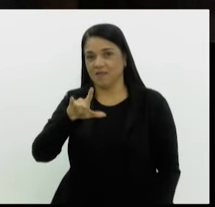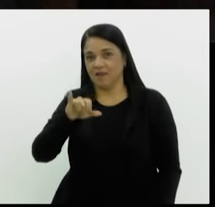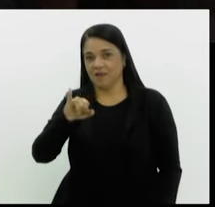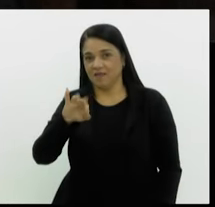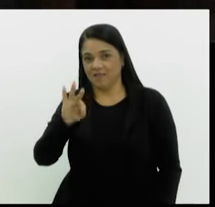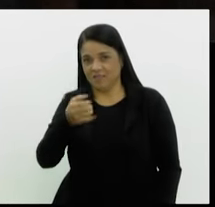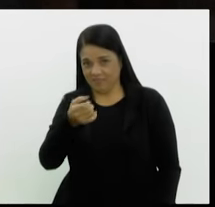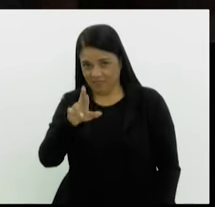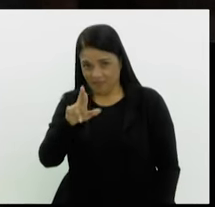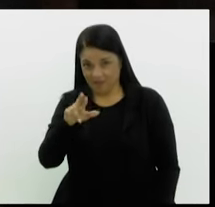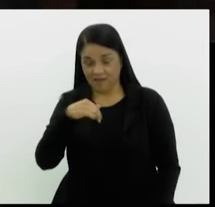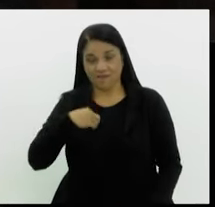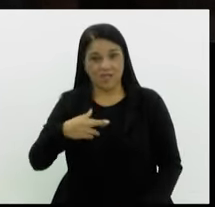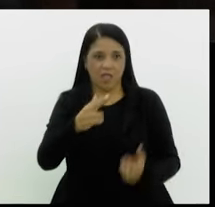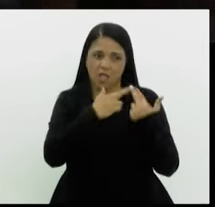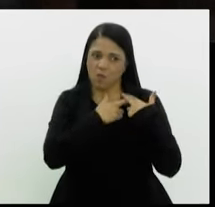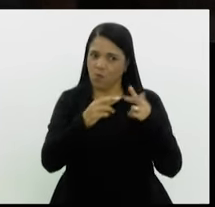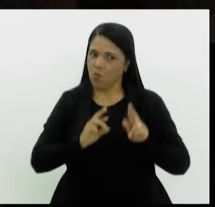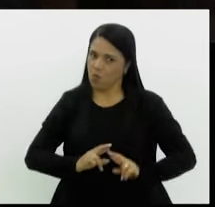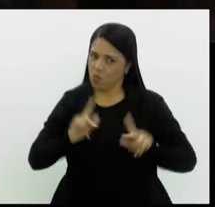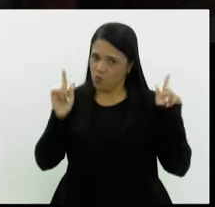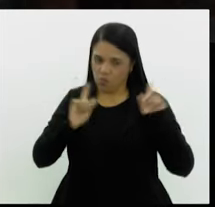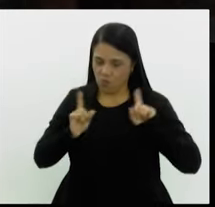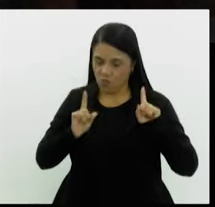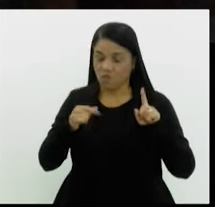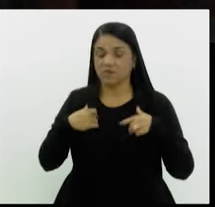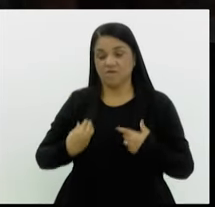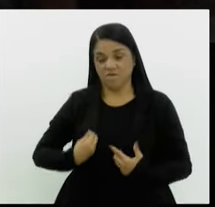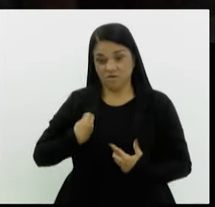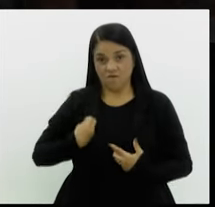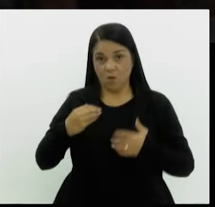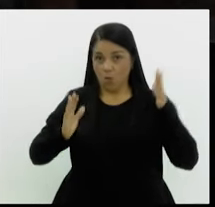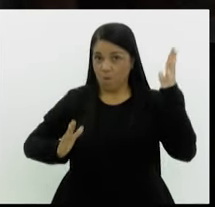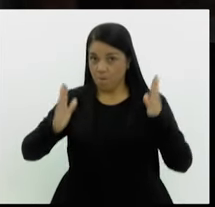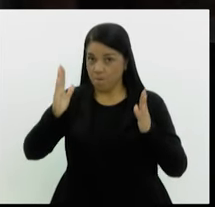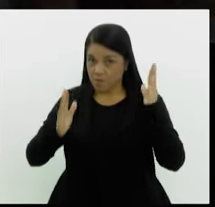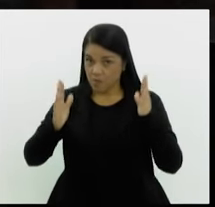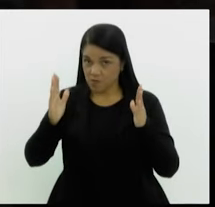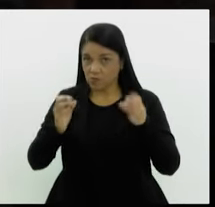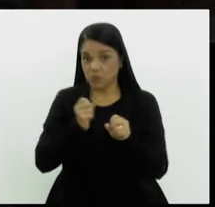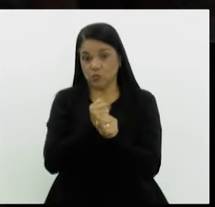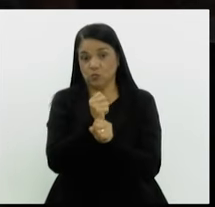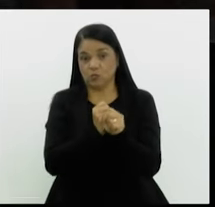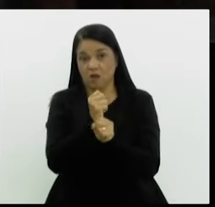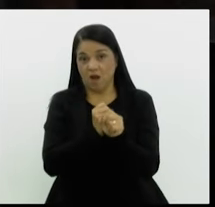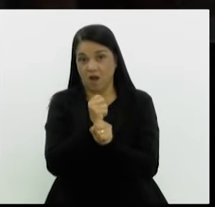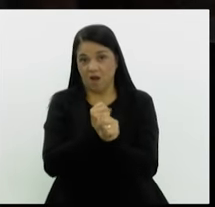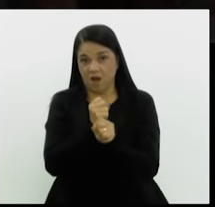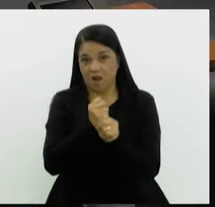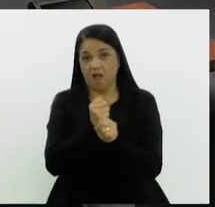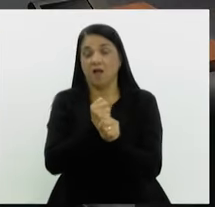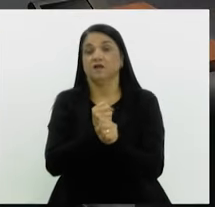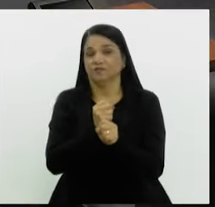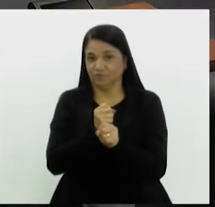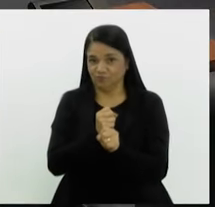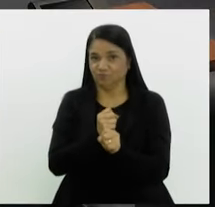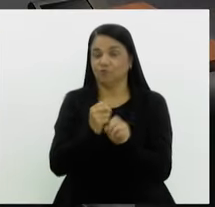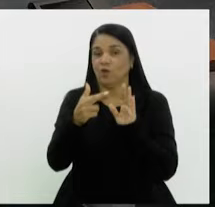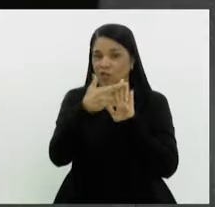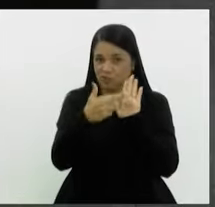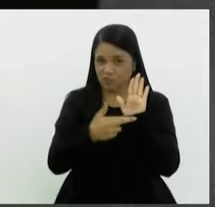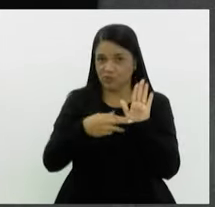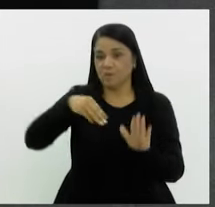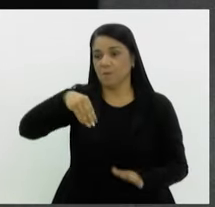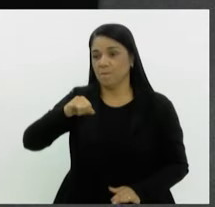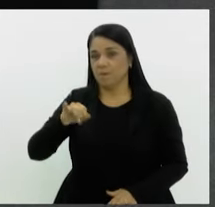mas o senhor viveu aqueles tempos, os anos de chumbo do regime militar, não é verdade? Perfeitamente, senhor presidente. Eu